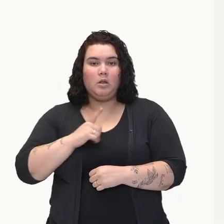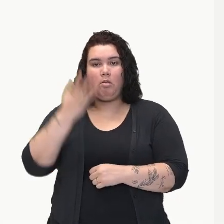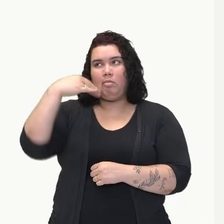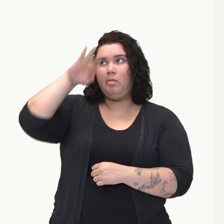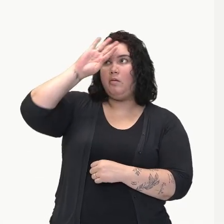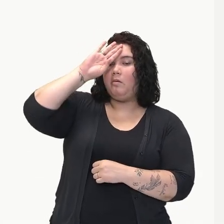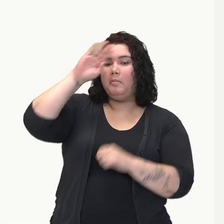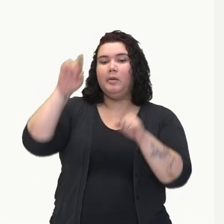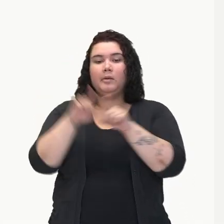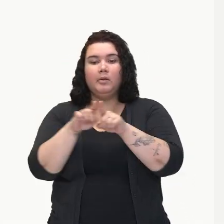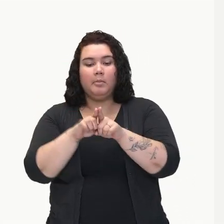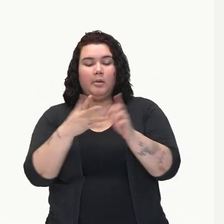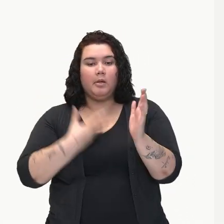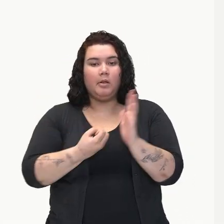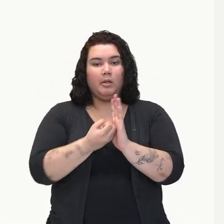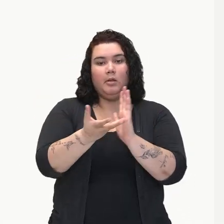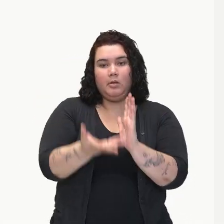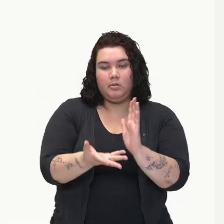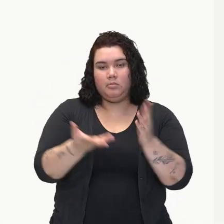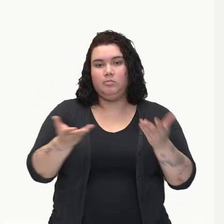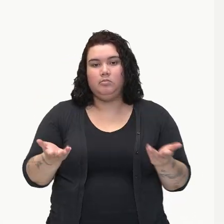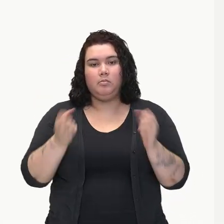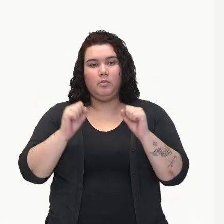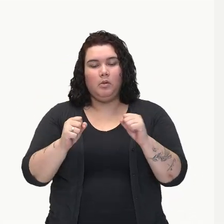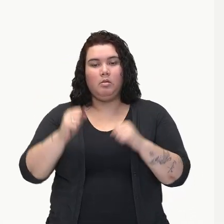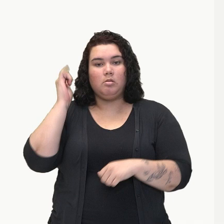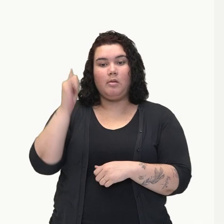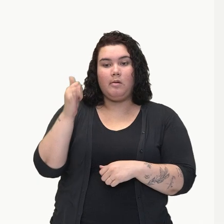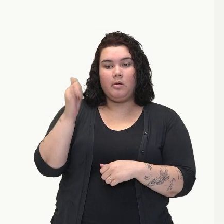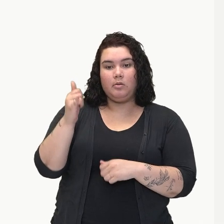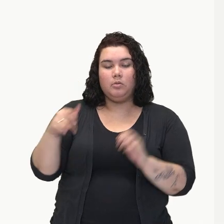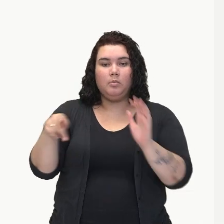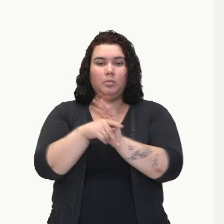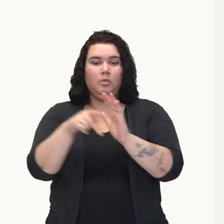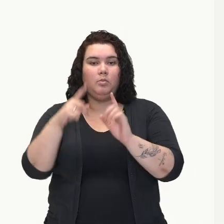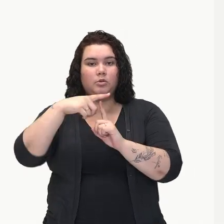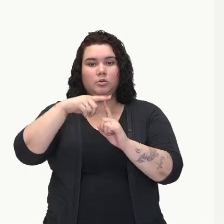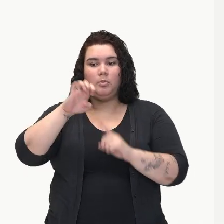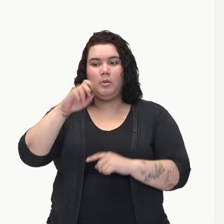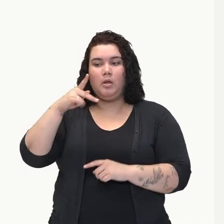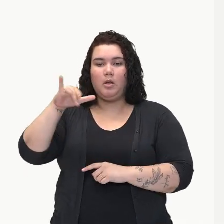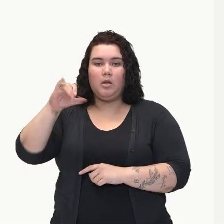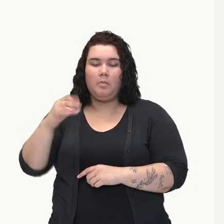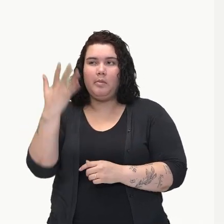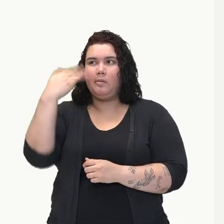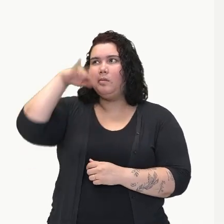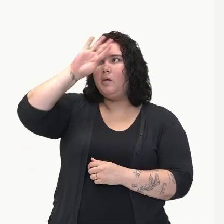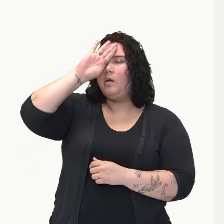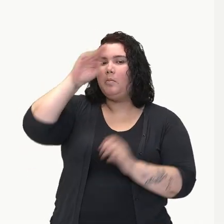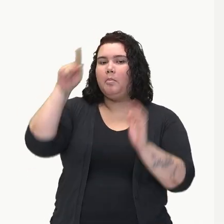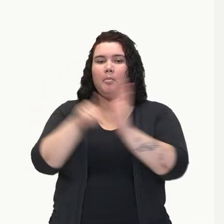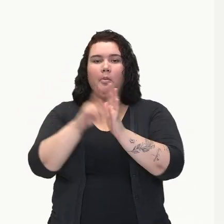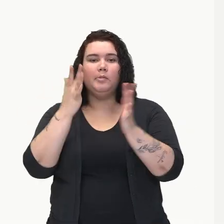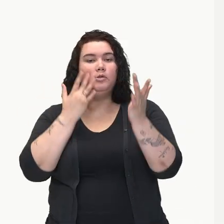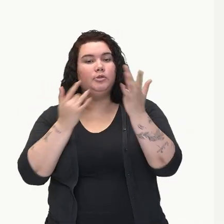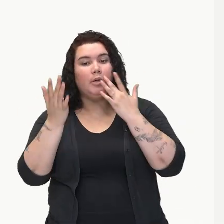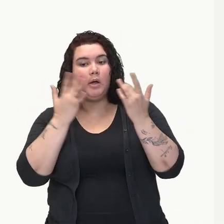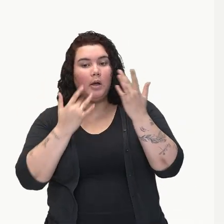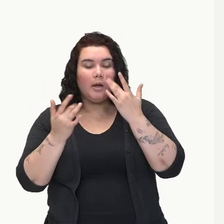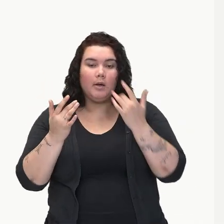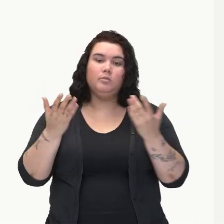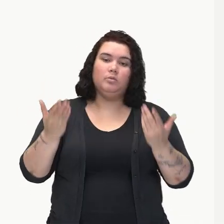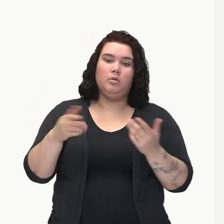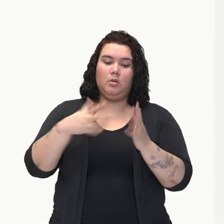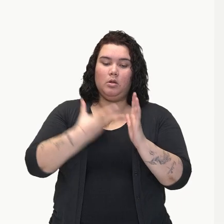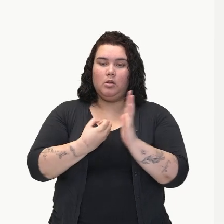lírico. Aqui eu penso na ideia de que ele pode ser narrativo no gênero épico, dramático no caso de peças de teatro escritas em versas, ou